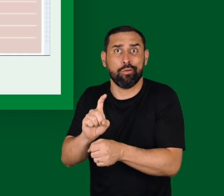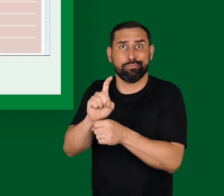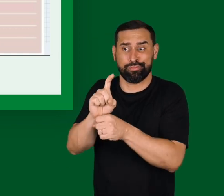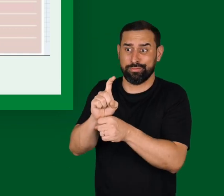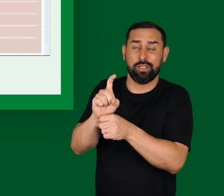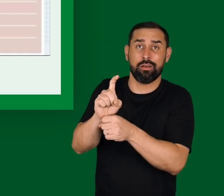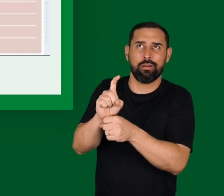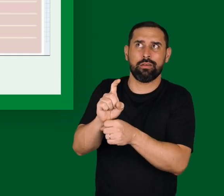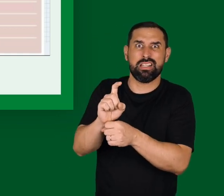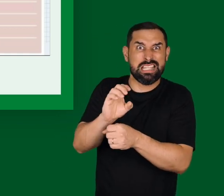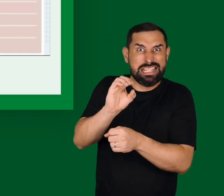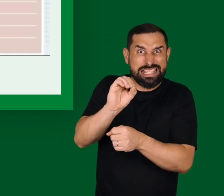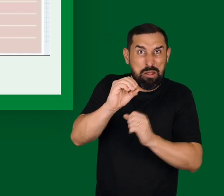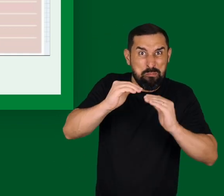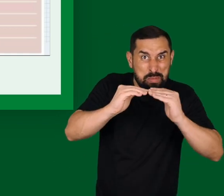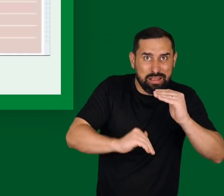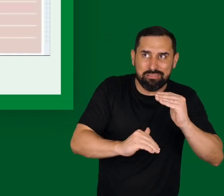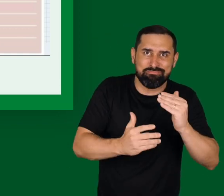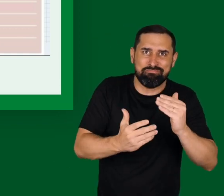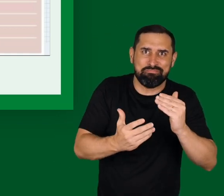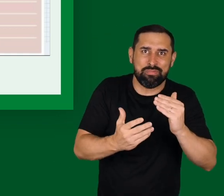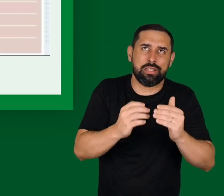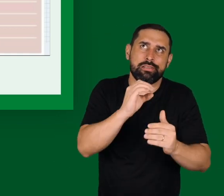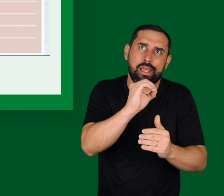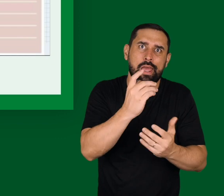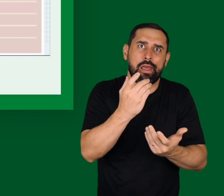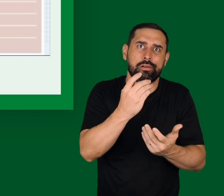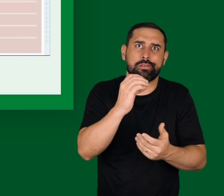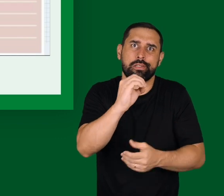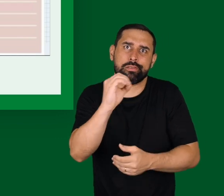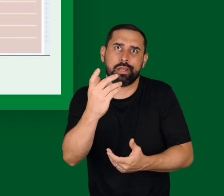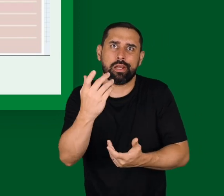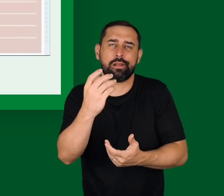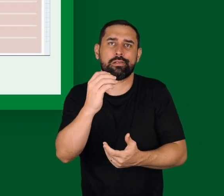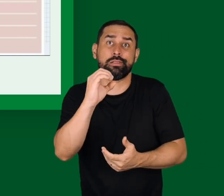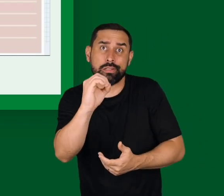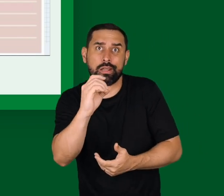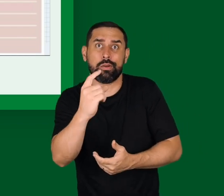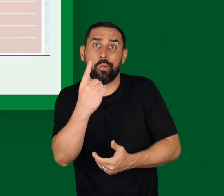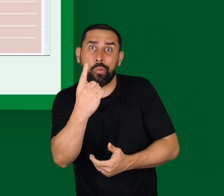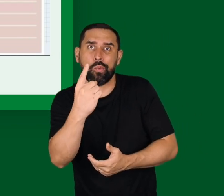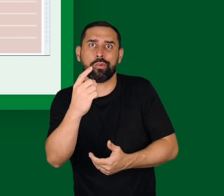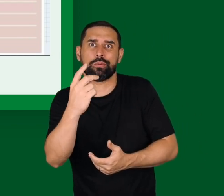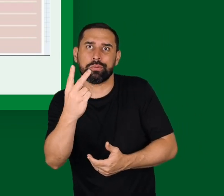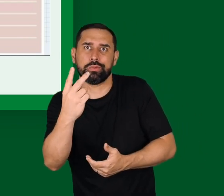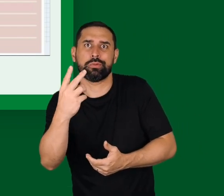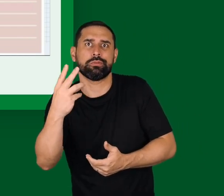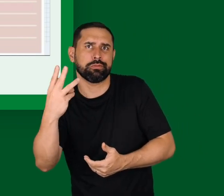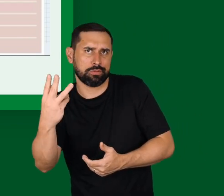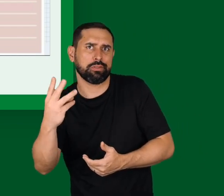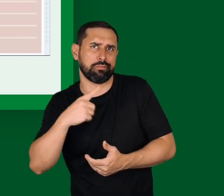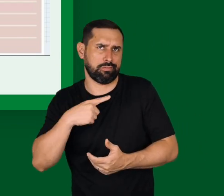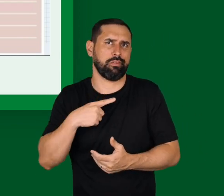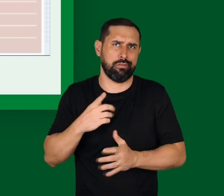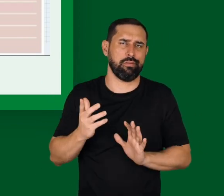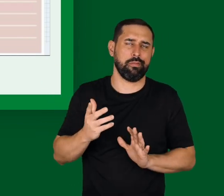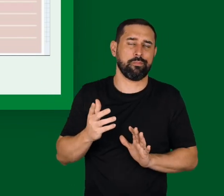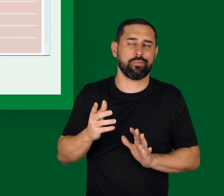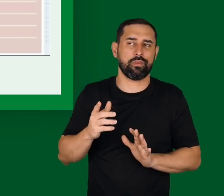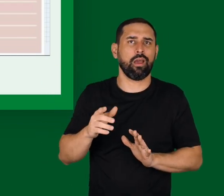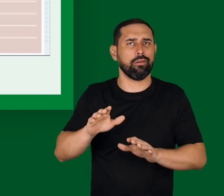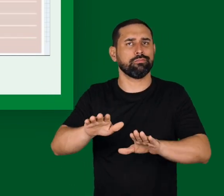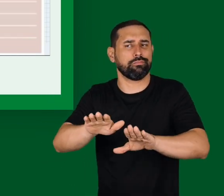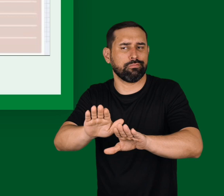zero. Né? A gente tem laringoscópio 00, 0, 1, 2 e 3, que é o que a gente usa no